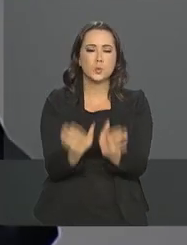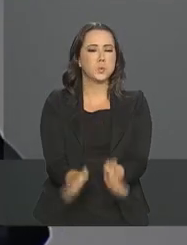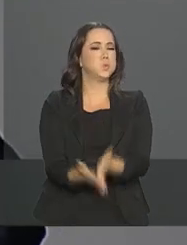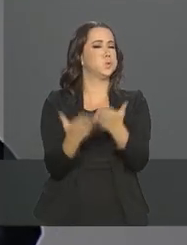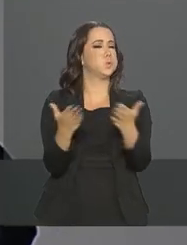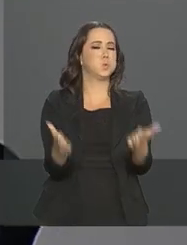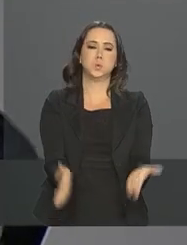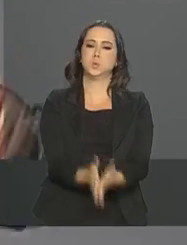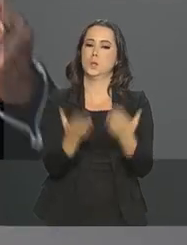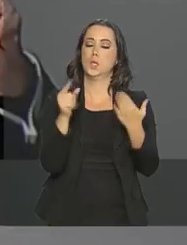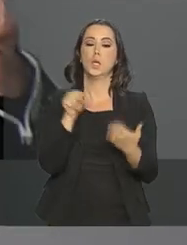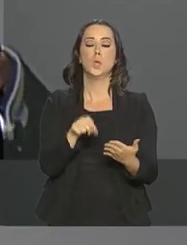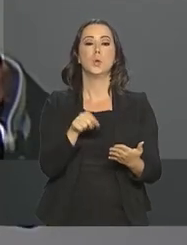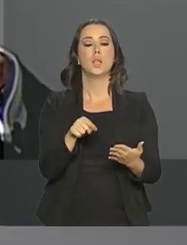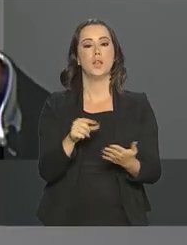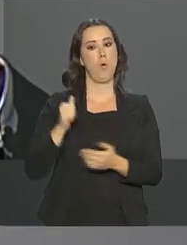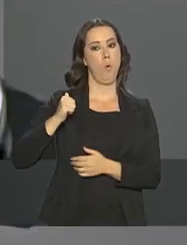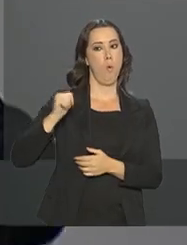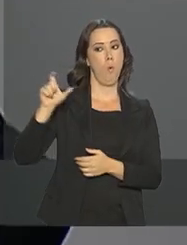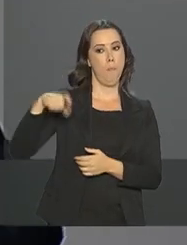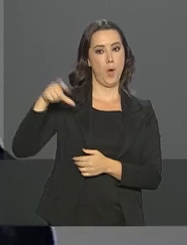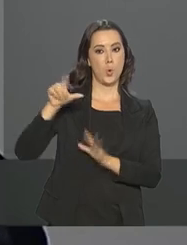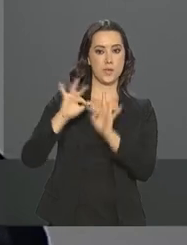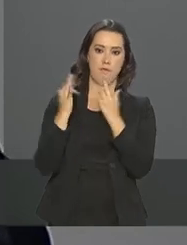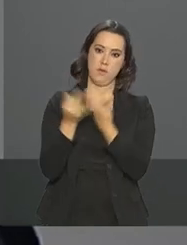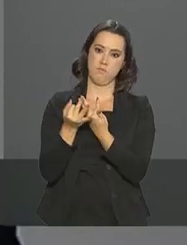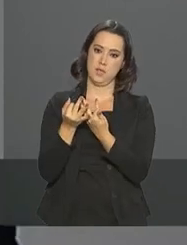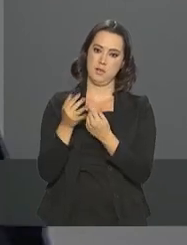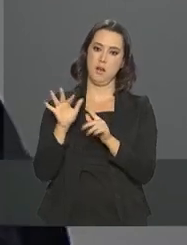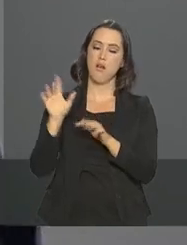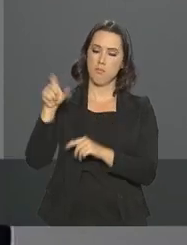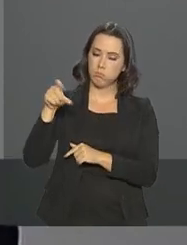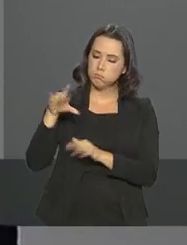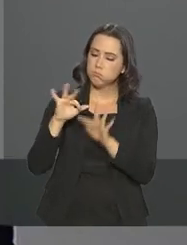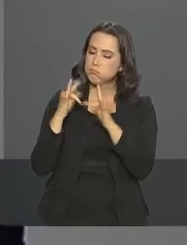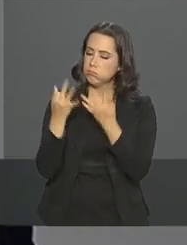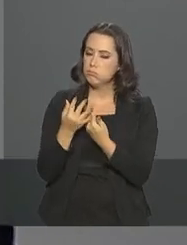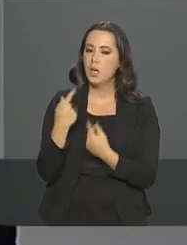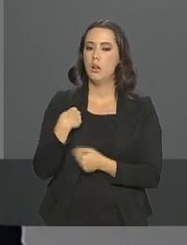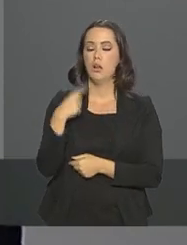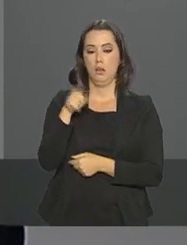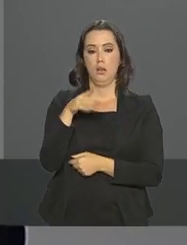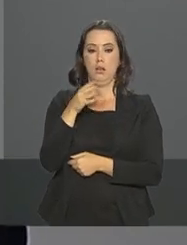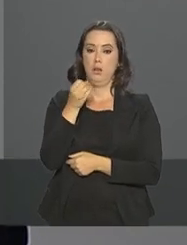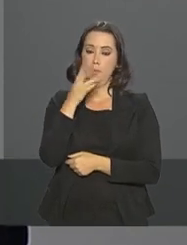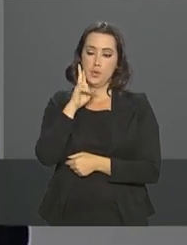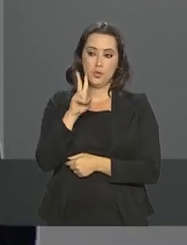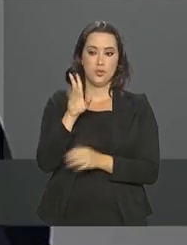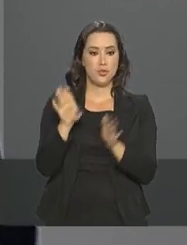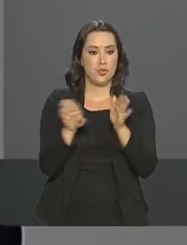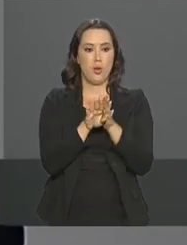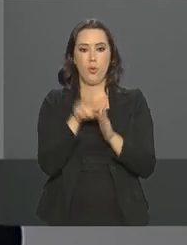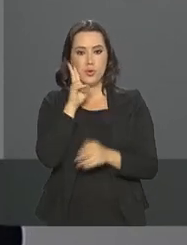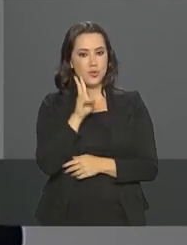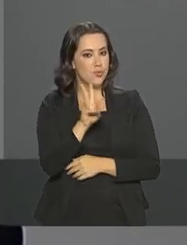absoluta que no caso do bolsa família é interessante nós nós logo chegamos verificamos que há mais